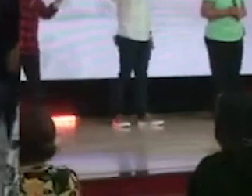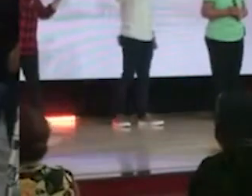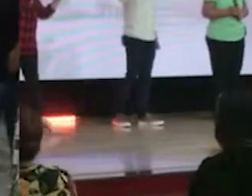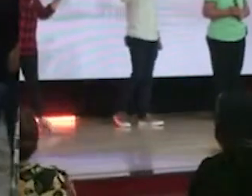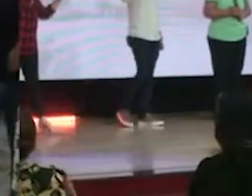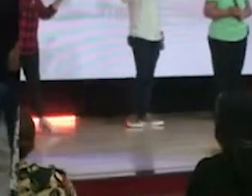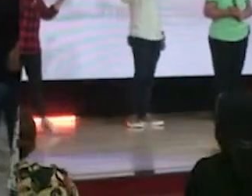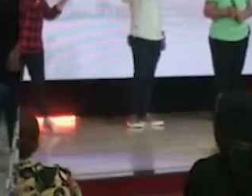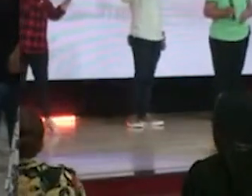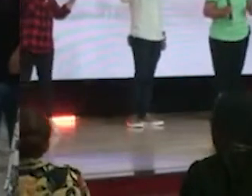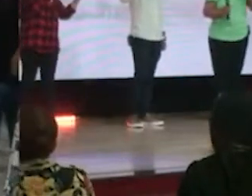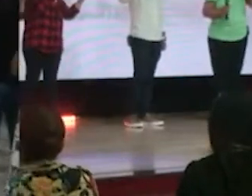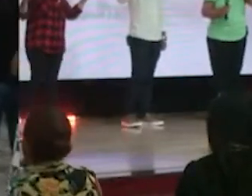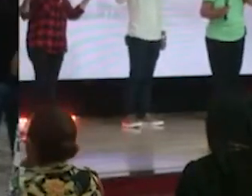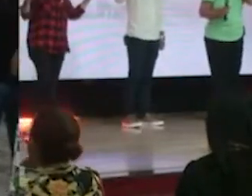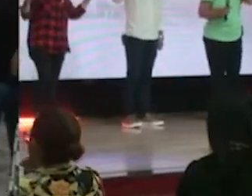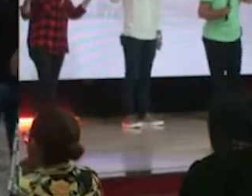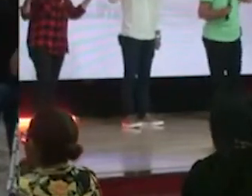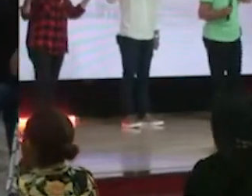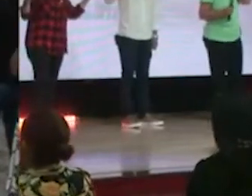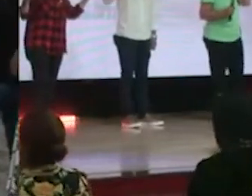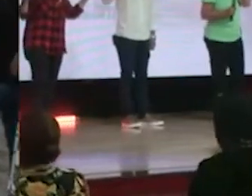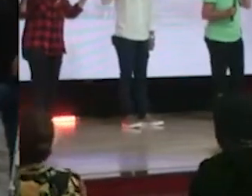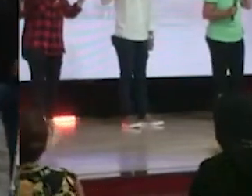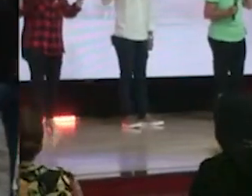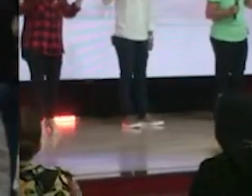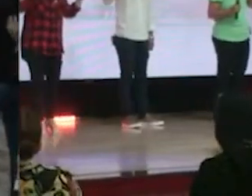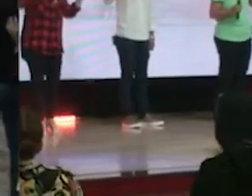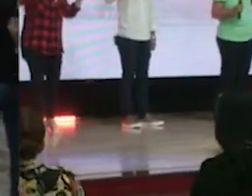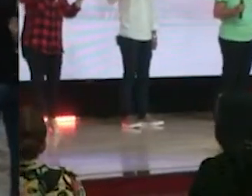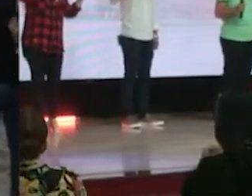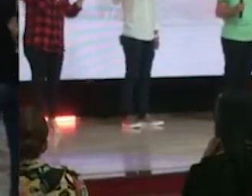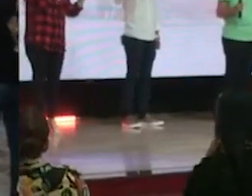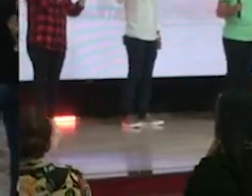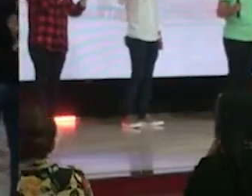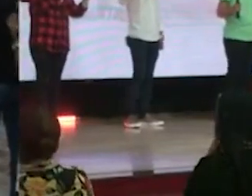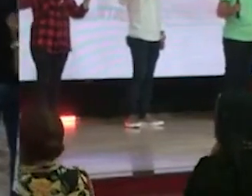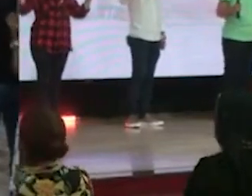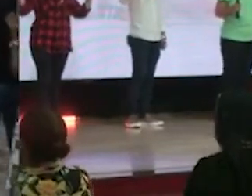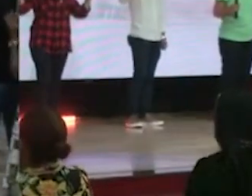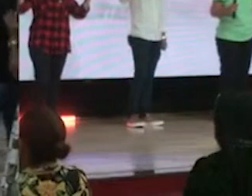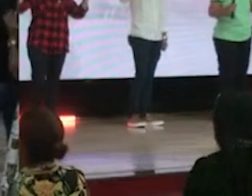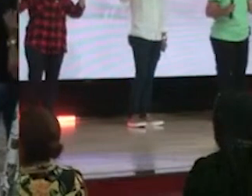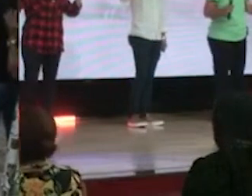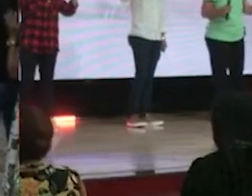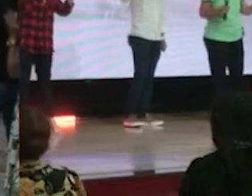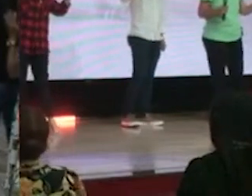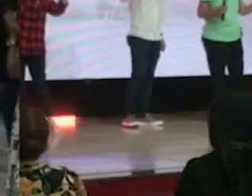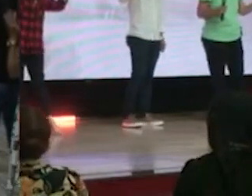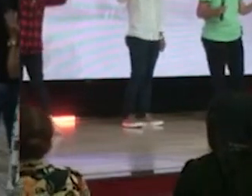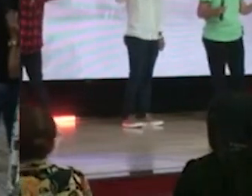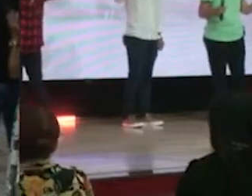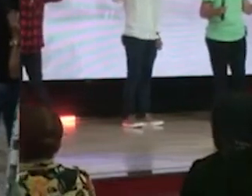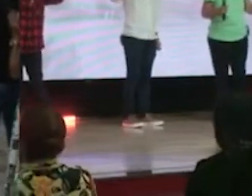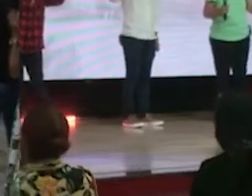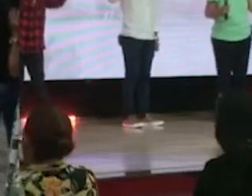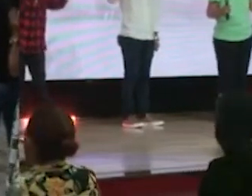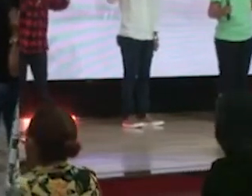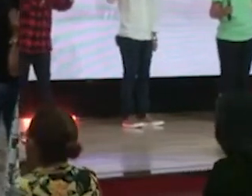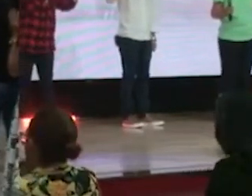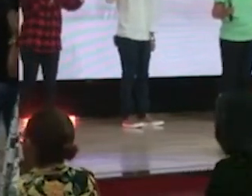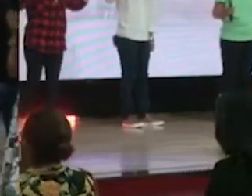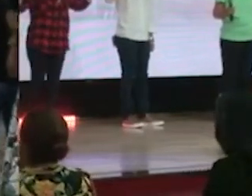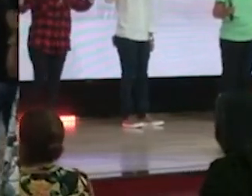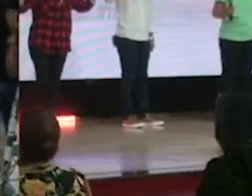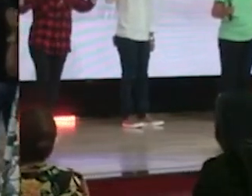Jesus nós liberamos uma B senhor sobre essas mulheres ó Deus sobre esses filhos ó